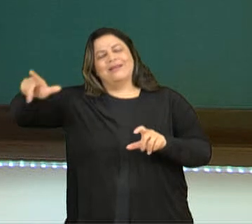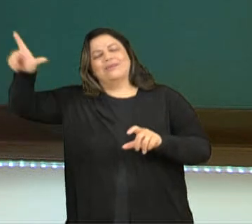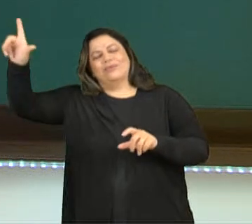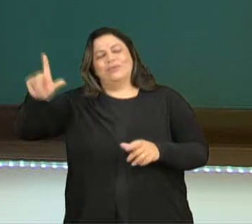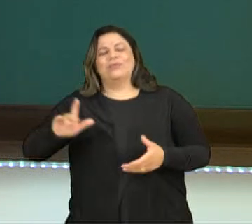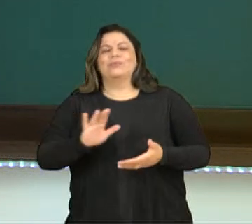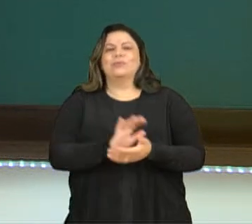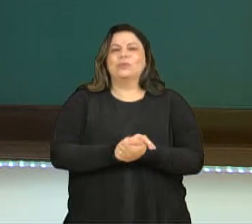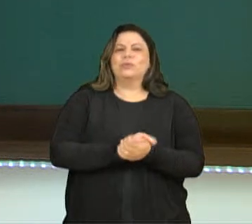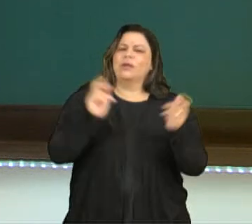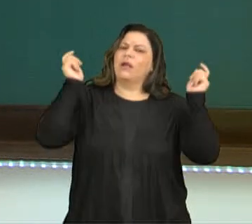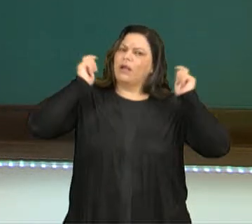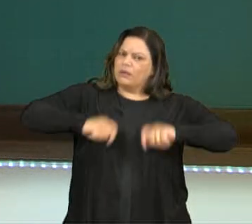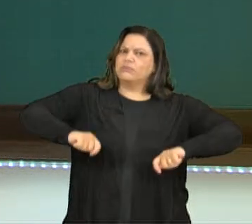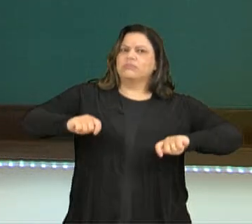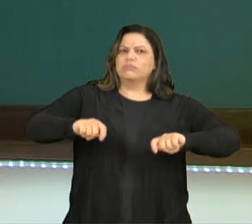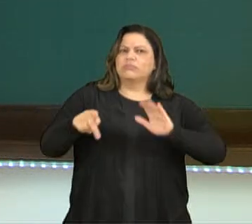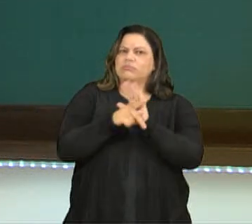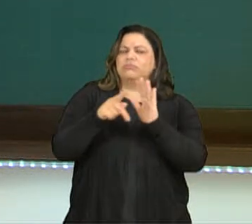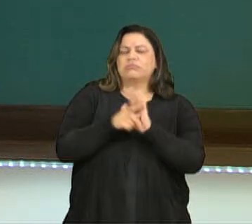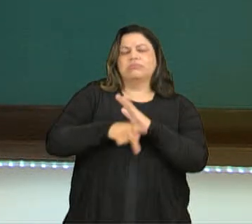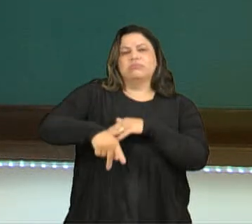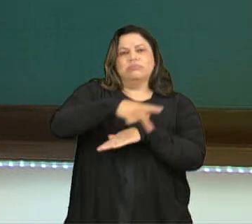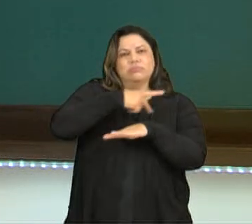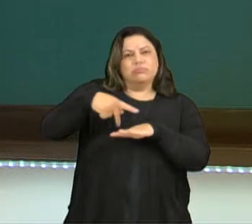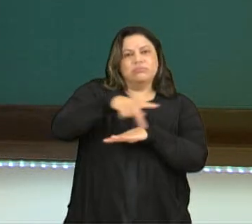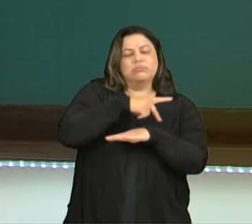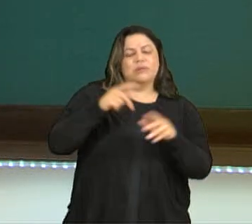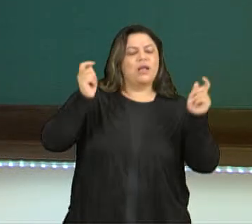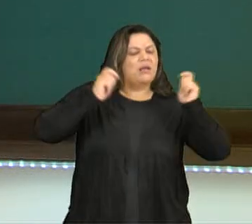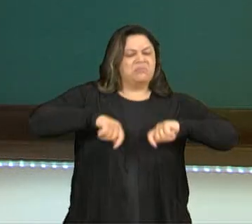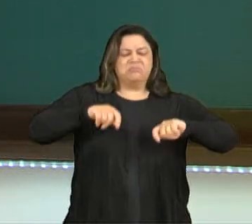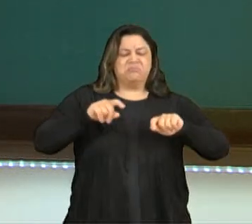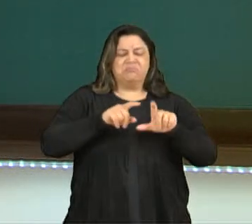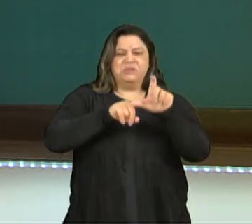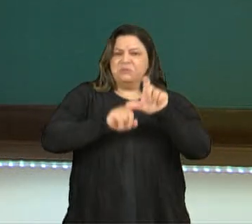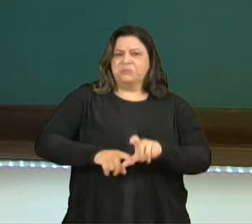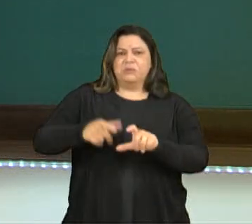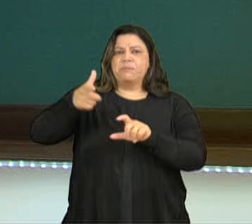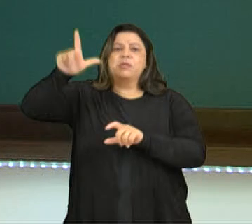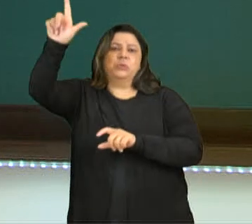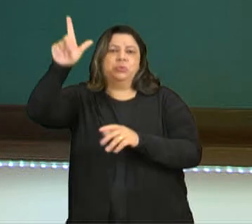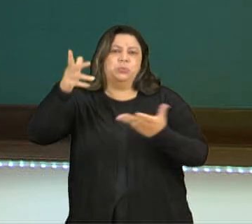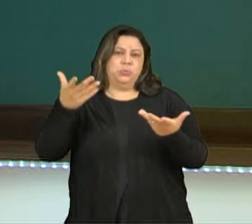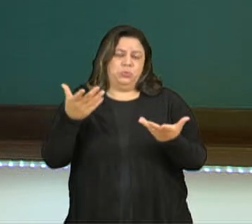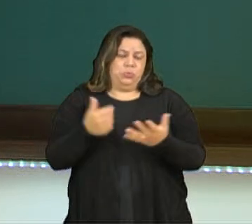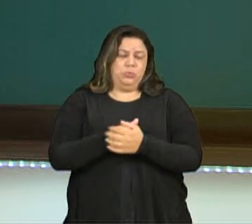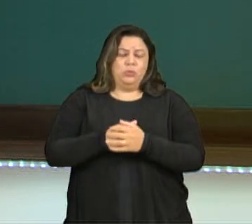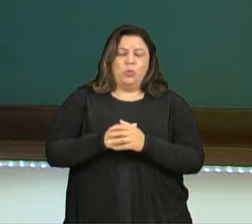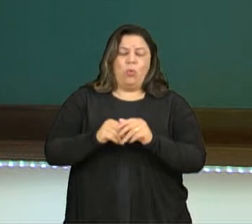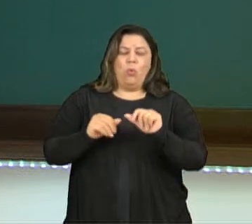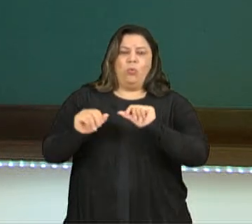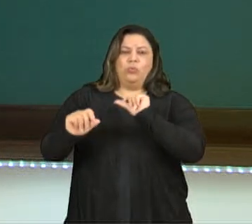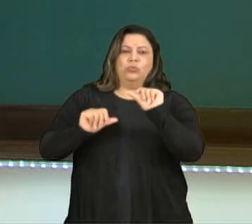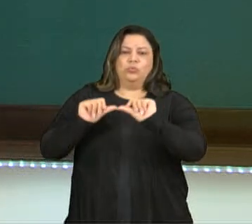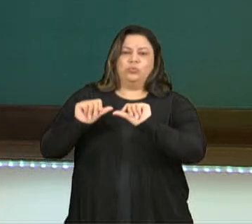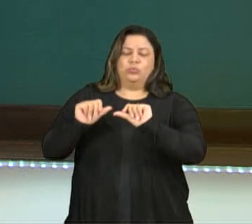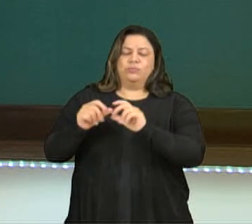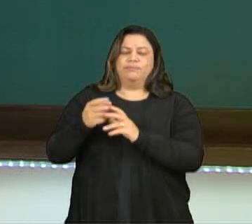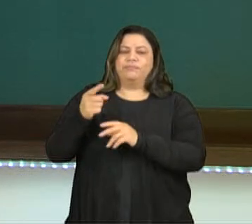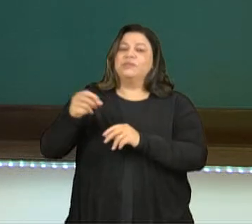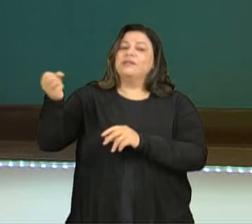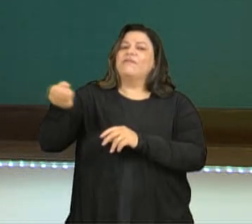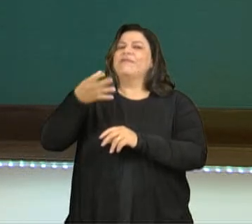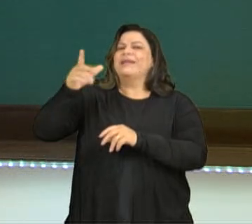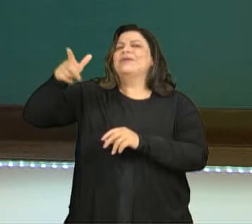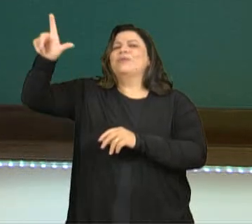energia. Autonomia para o país. Se o país utiliza isso, ele não depende de um recurso não renovável que às vezes vem de outro lugar do